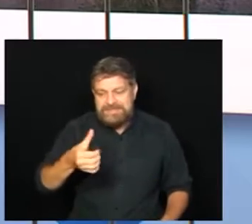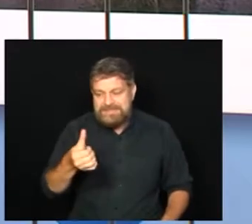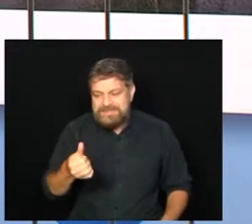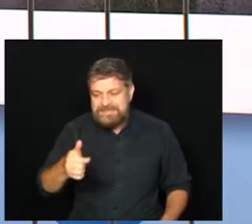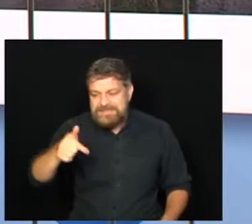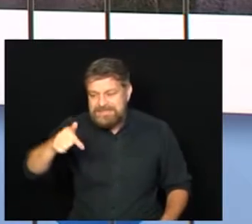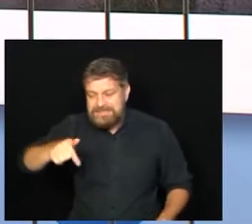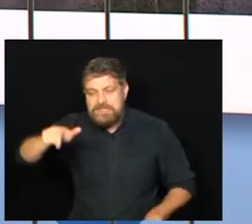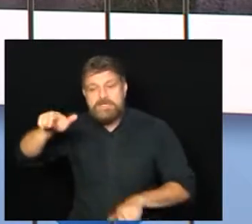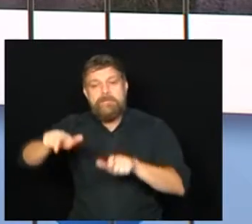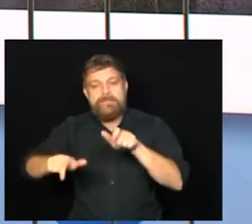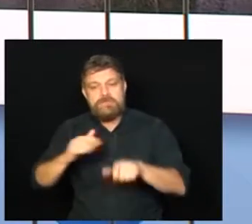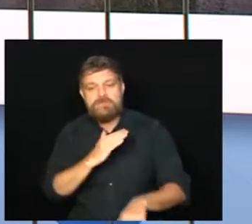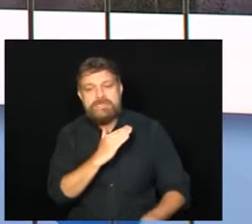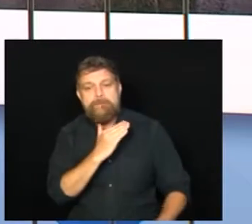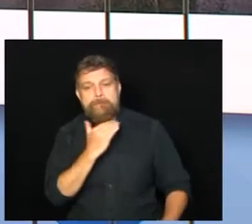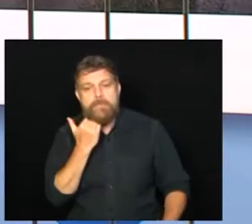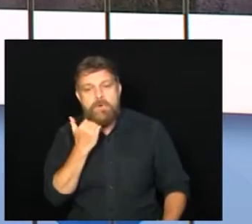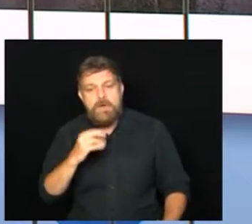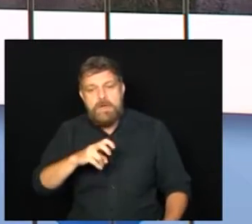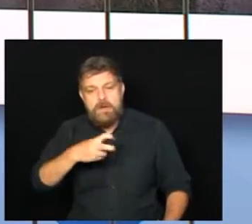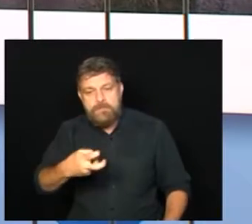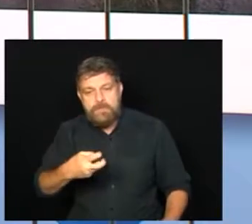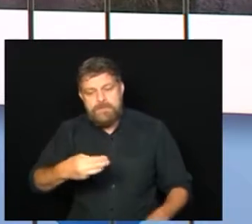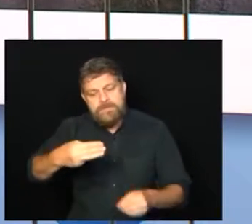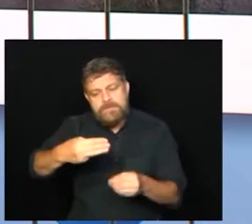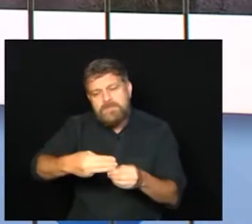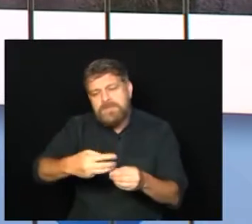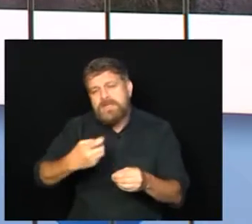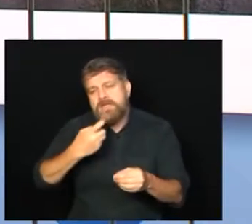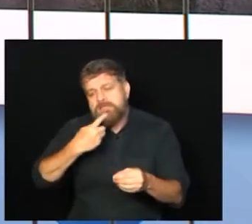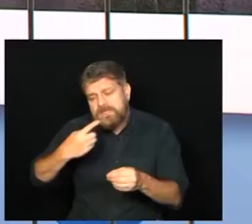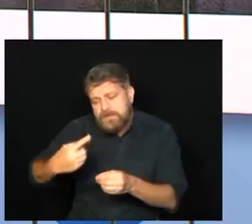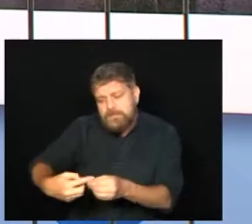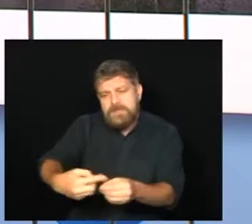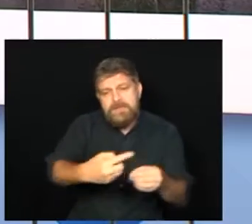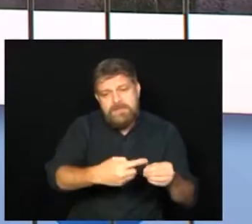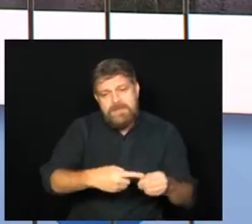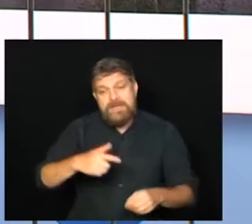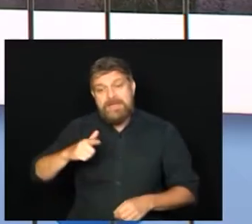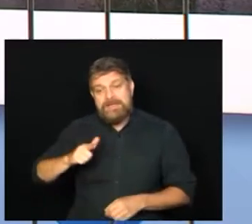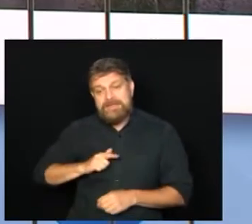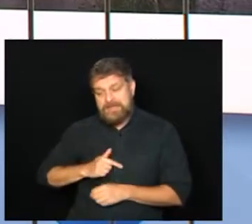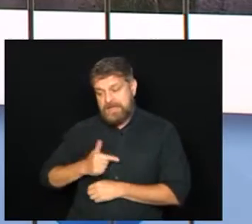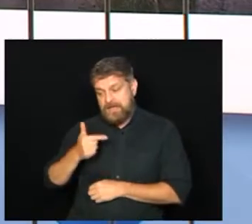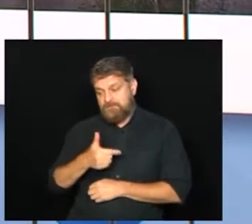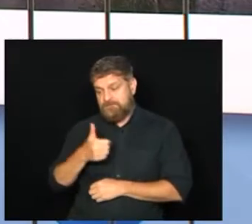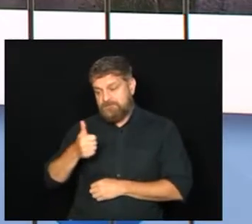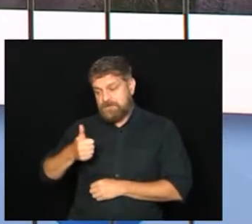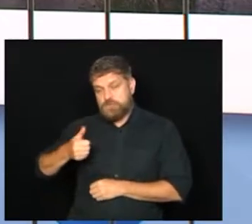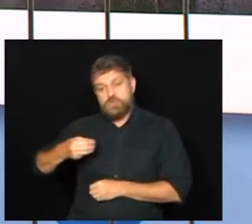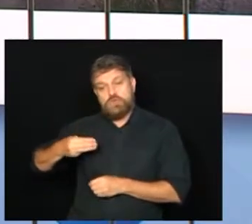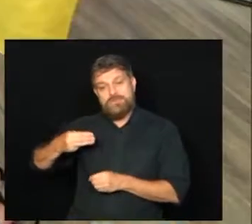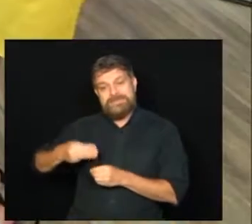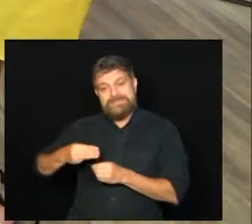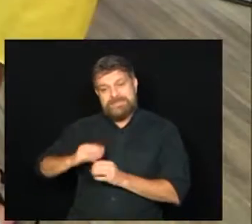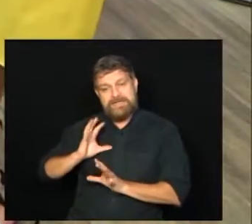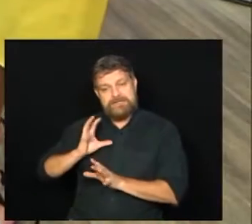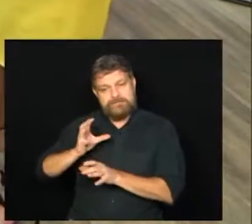144.767 óbitos. Agora nós vamos falar da região metropolitana de Campinas, que compreende os 21 municípios da